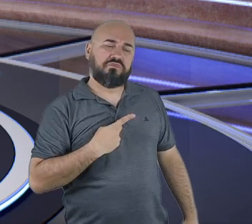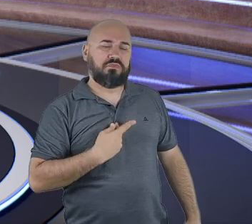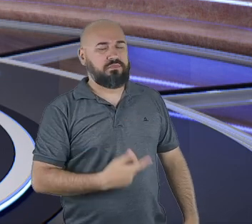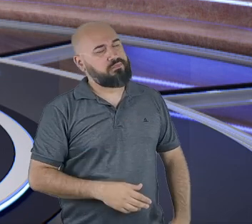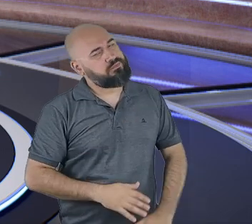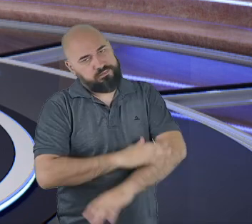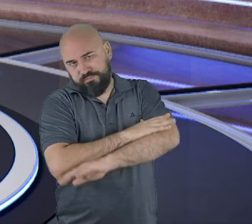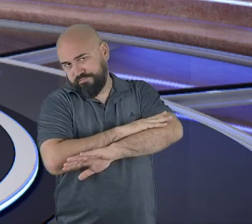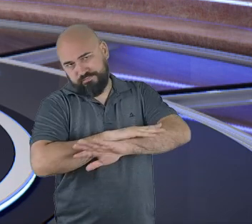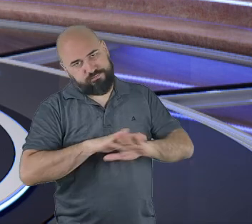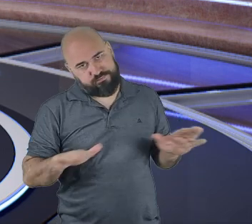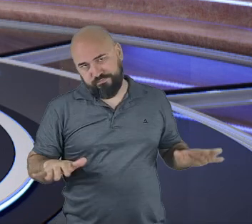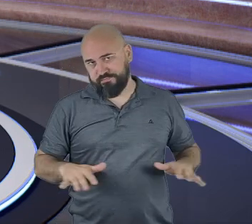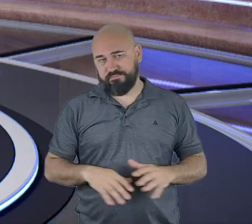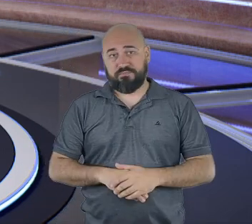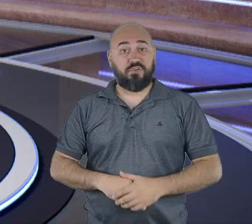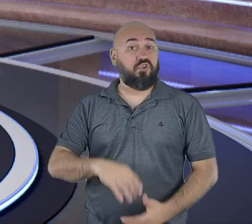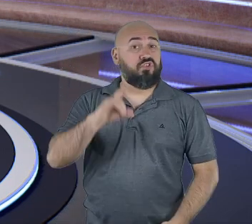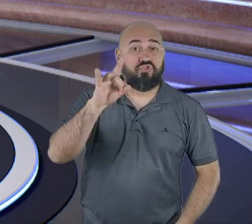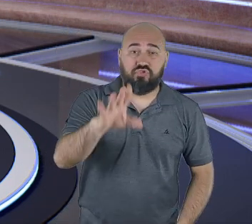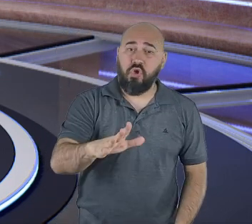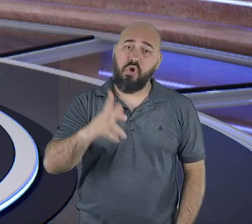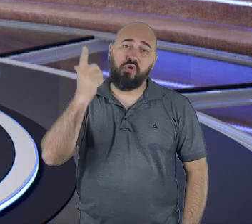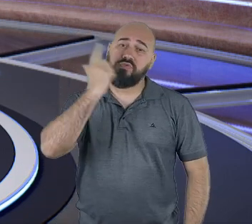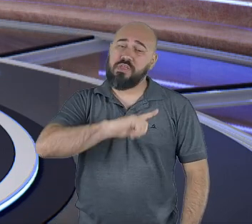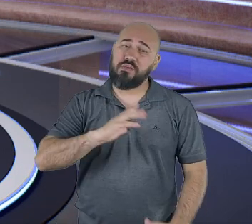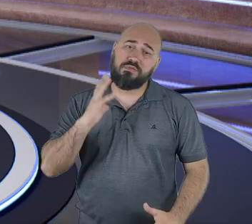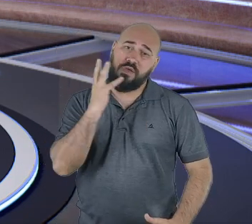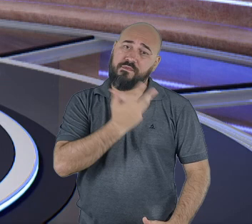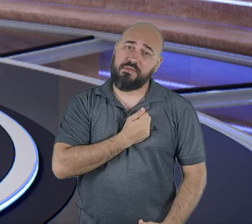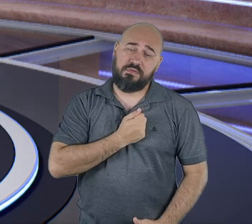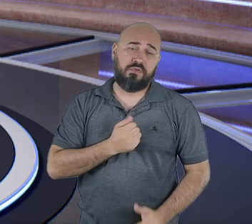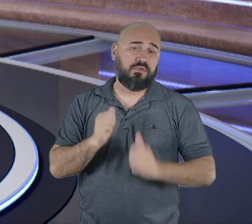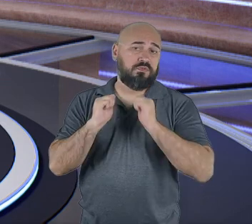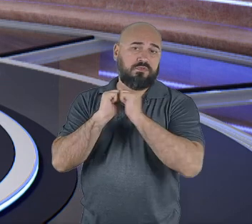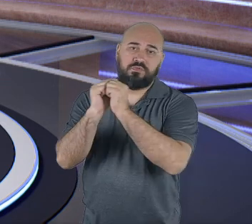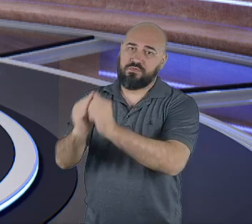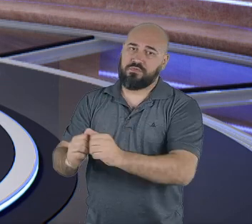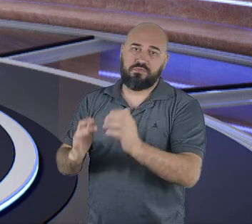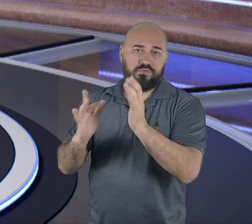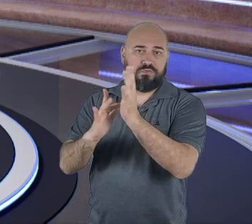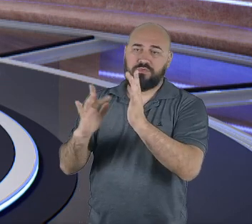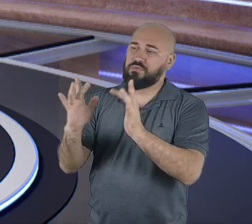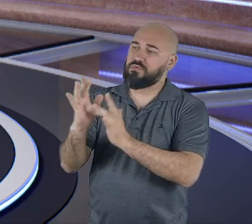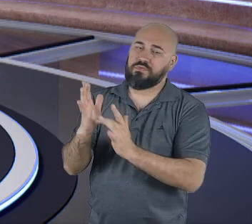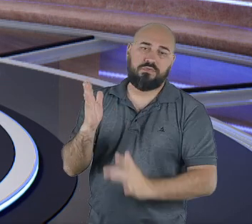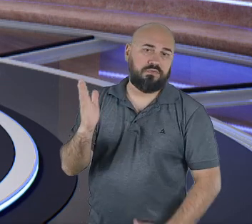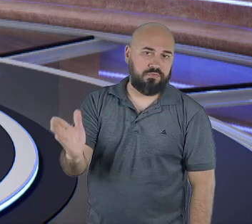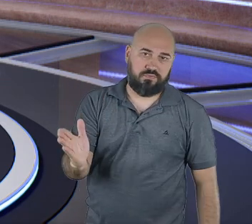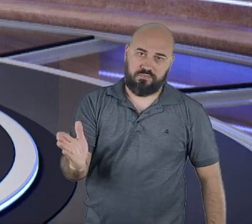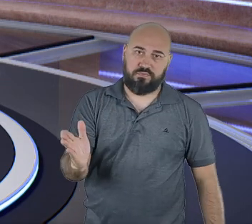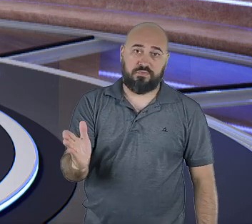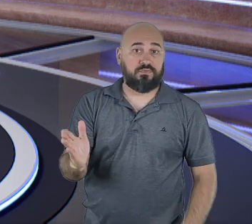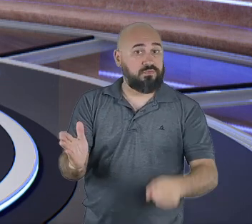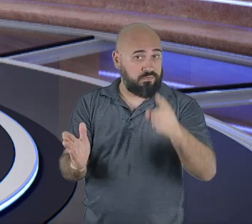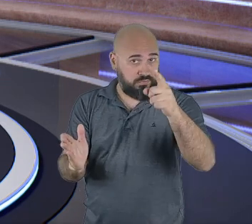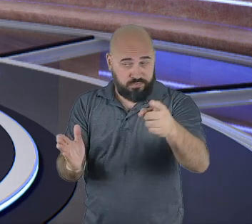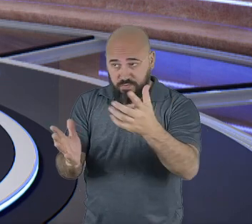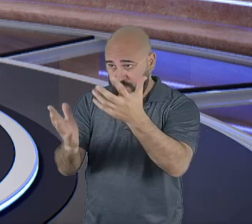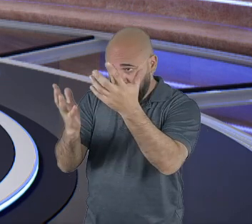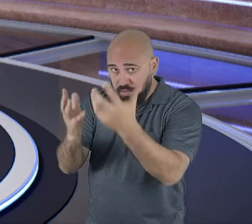é gratuito. E você somente pode receber este presente quando